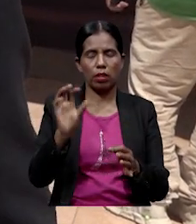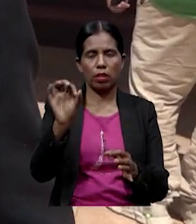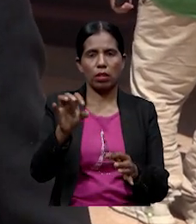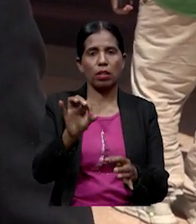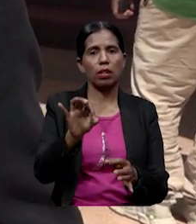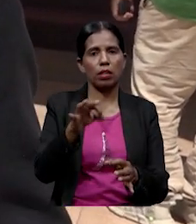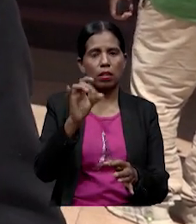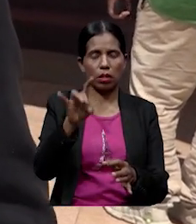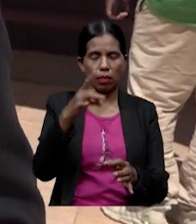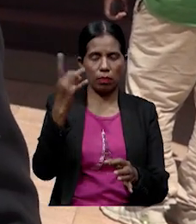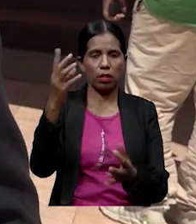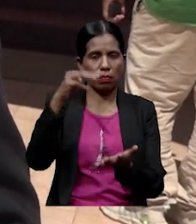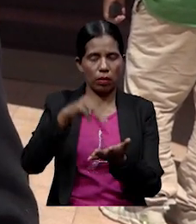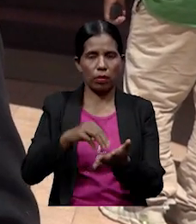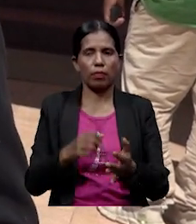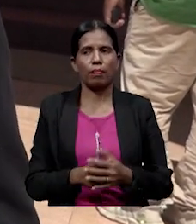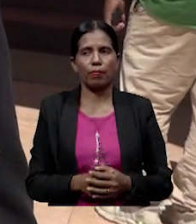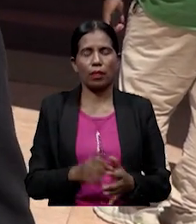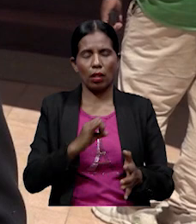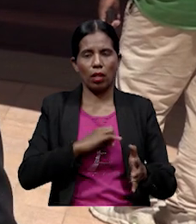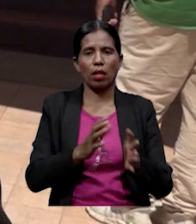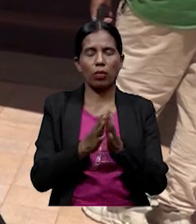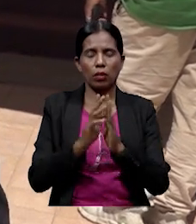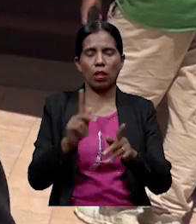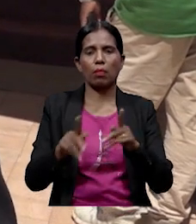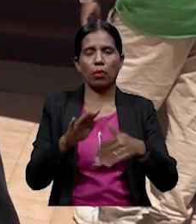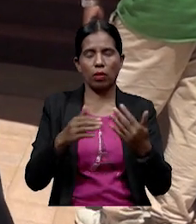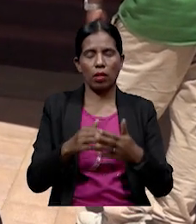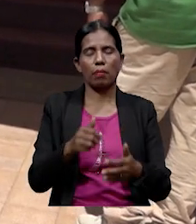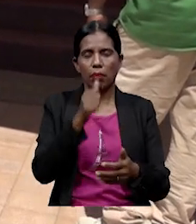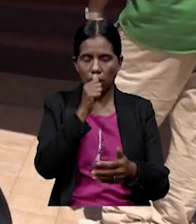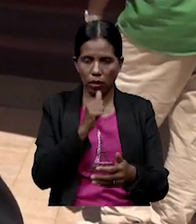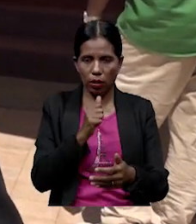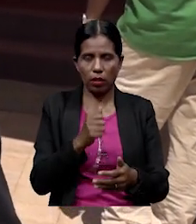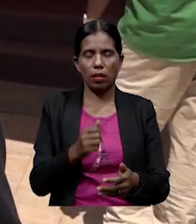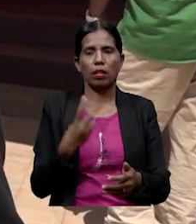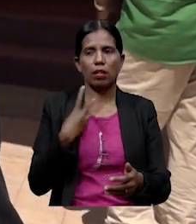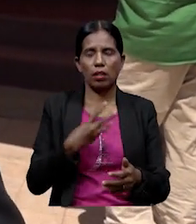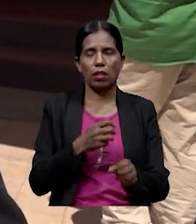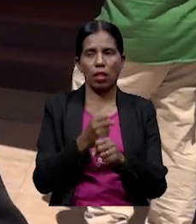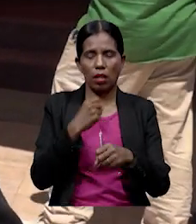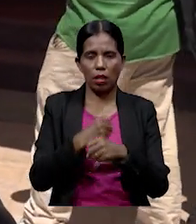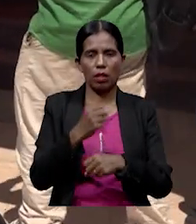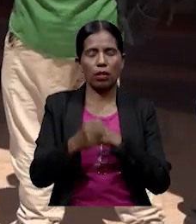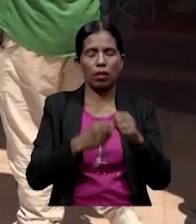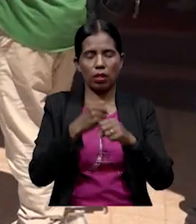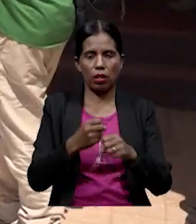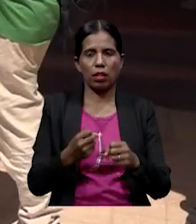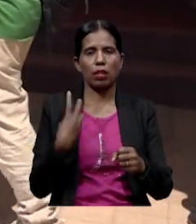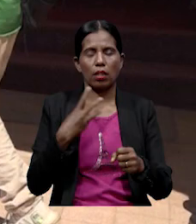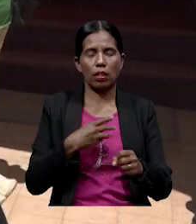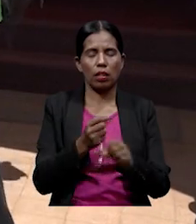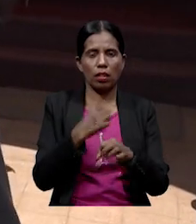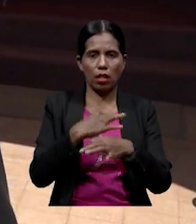E a uso, como deve ser, paciência de tudo, mas progresso nenhum que está ralo. E dentro de Tinané, está garante que a construção